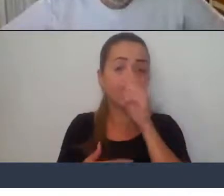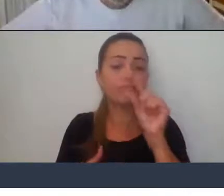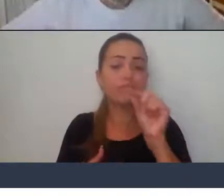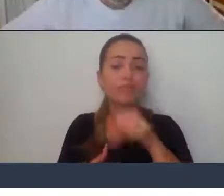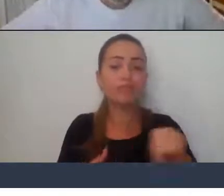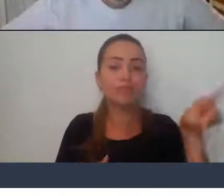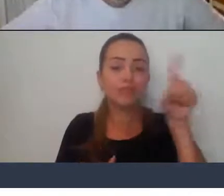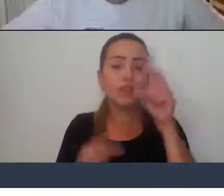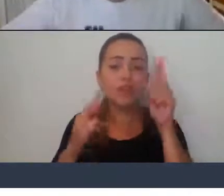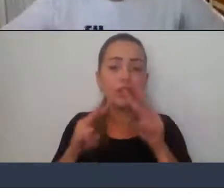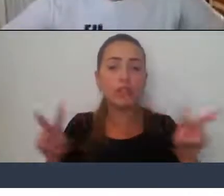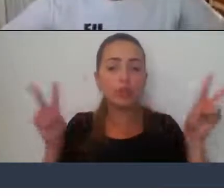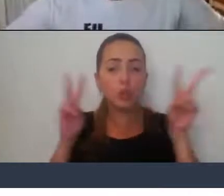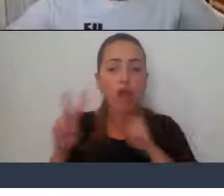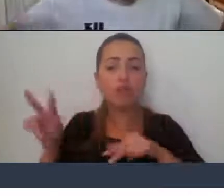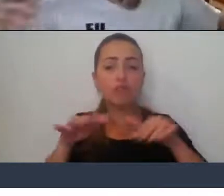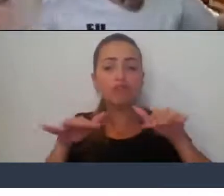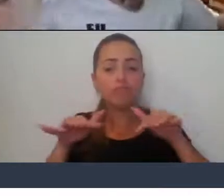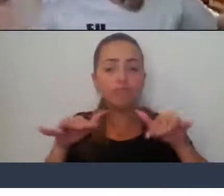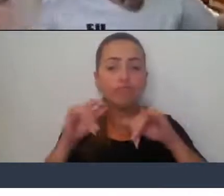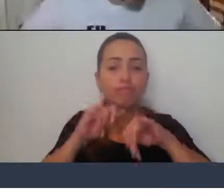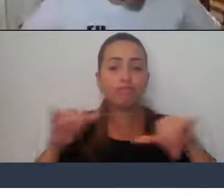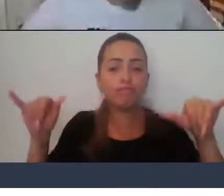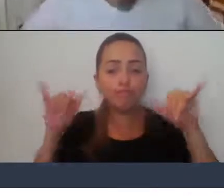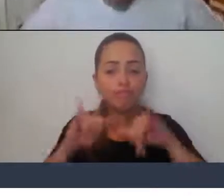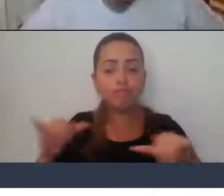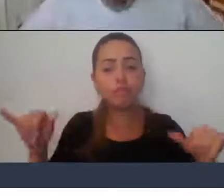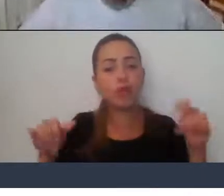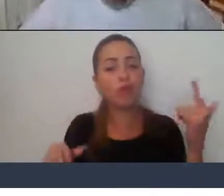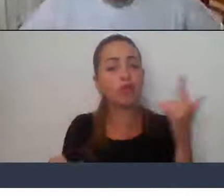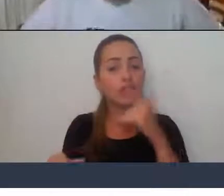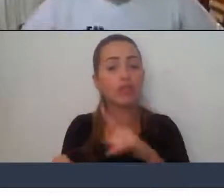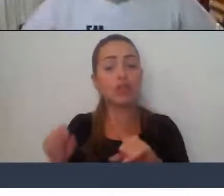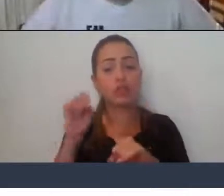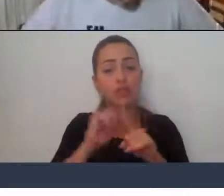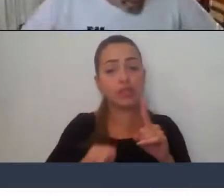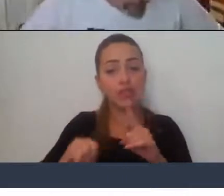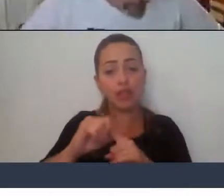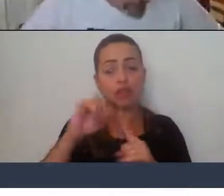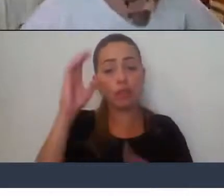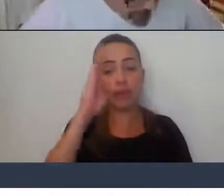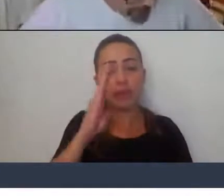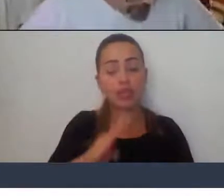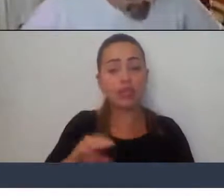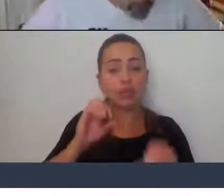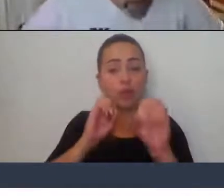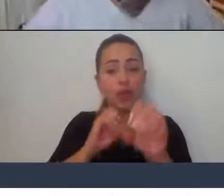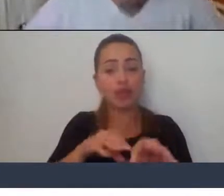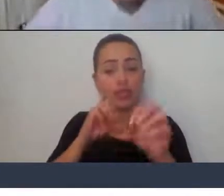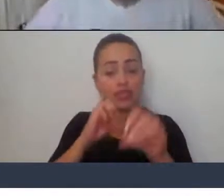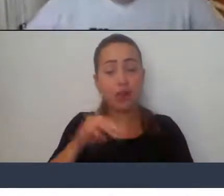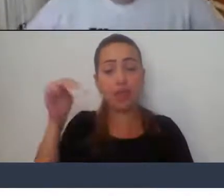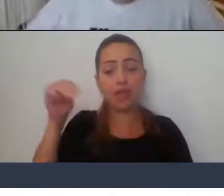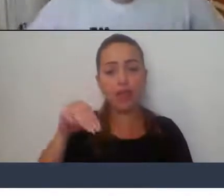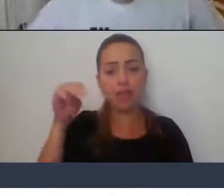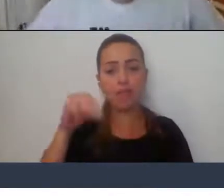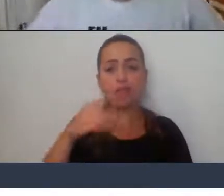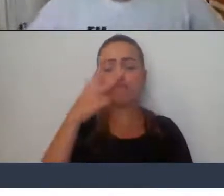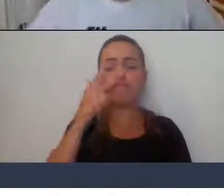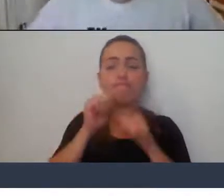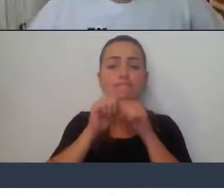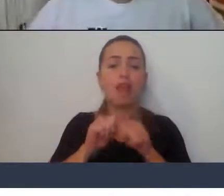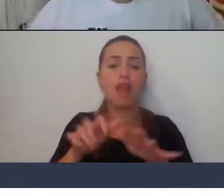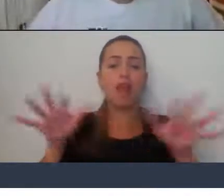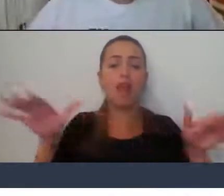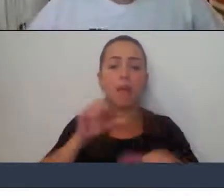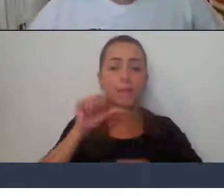virtual que a gente está fazendo, de fazer a Sociedade Brasileira de Educação Matemática crescer, mudar a imagem pública